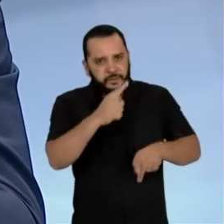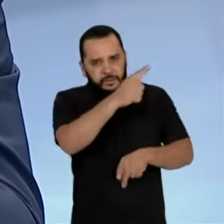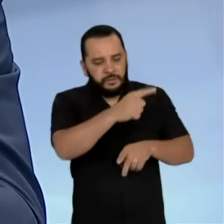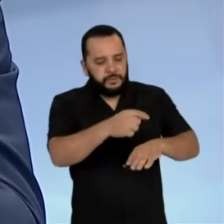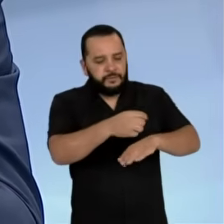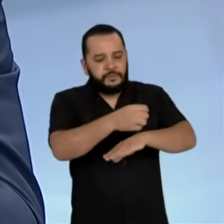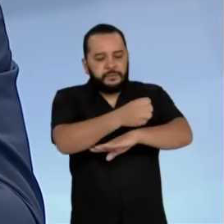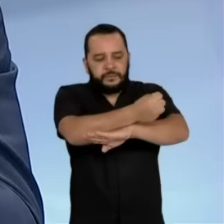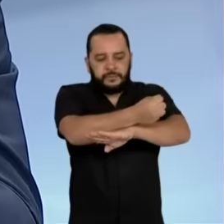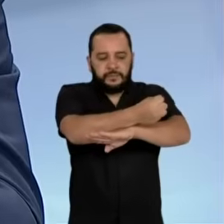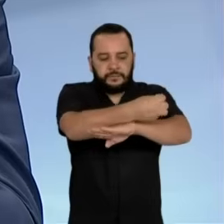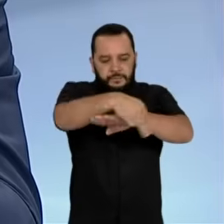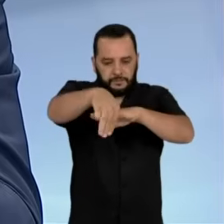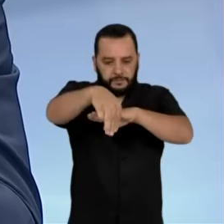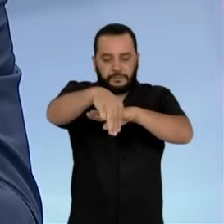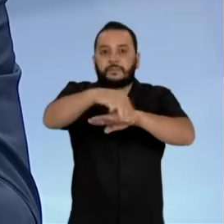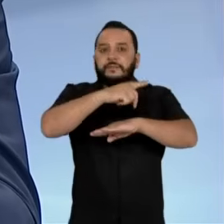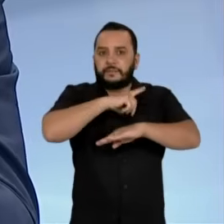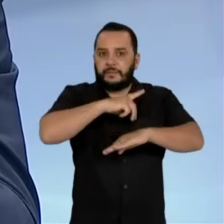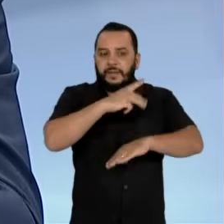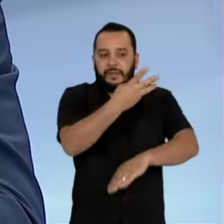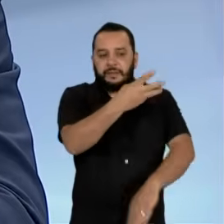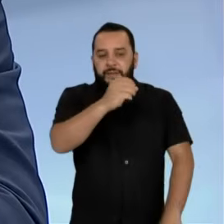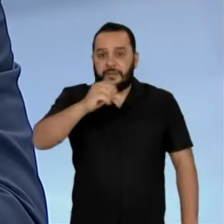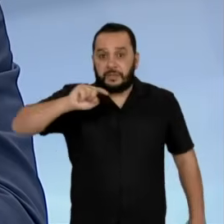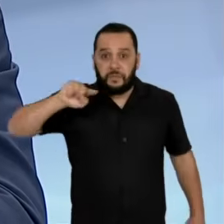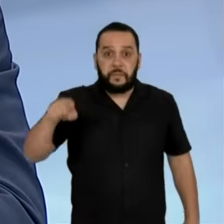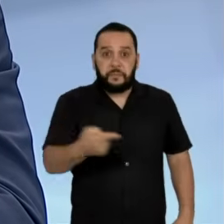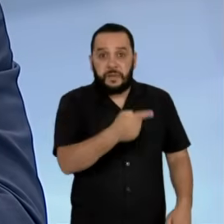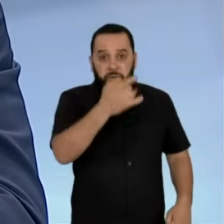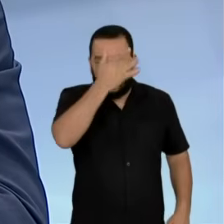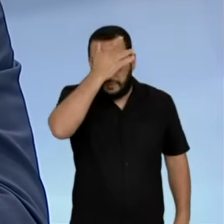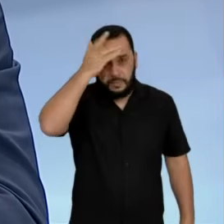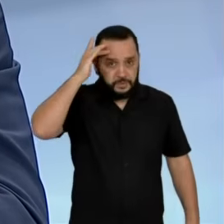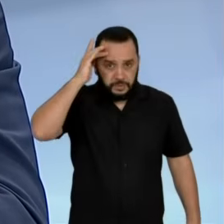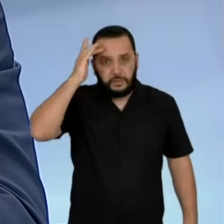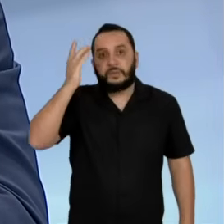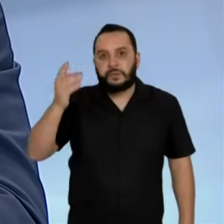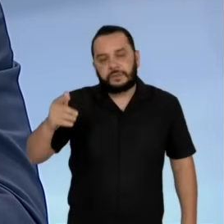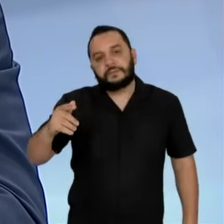uma cidade de 300 mil habitantes, uma cidade relativamente grande para a Amazônia.